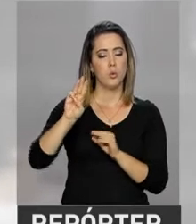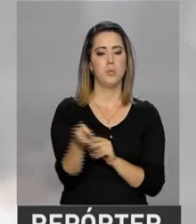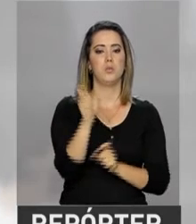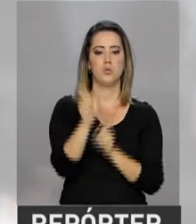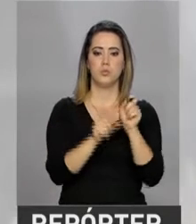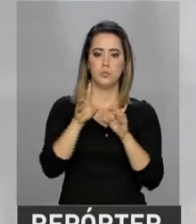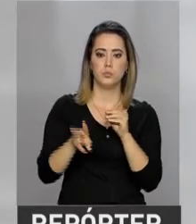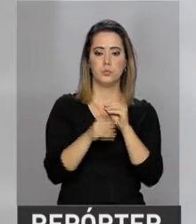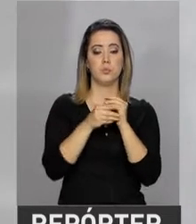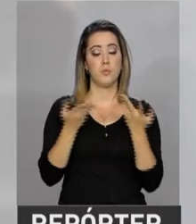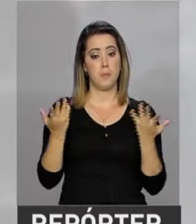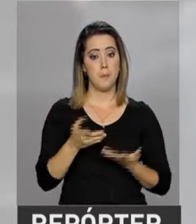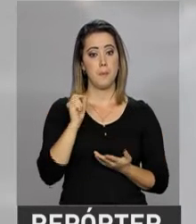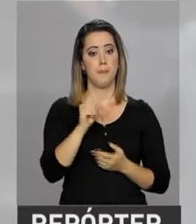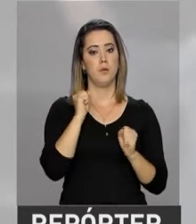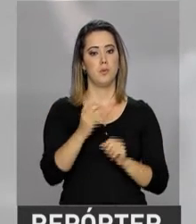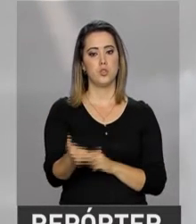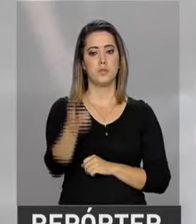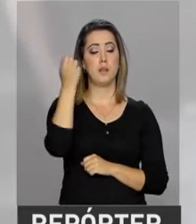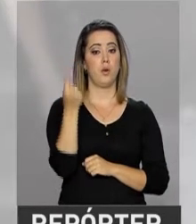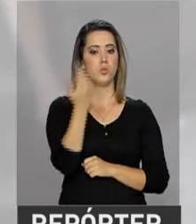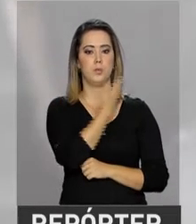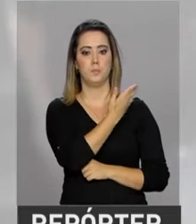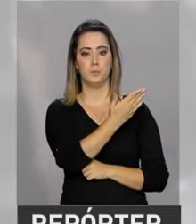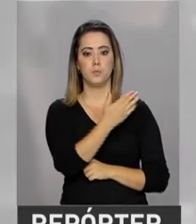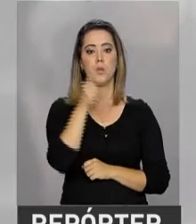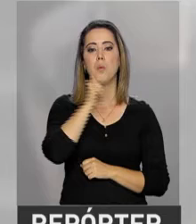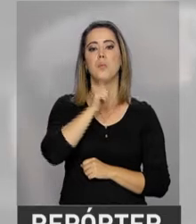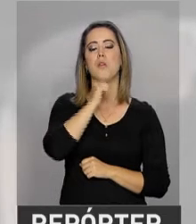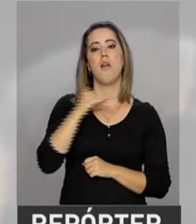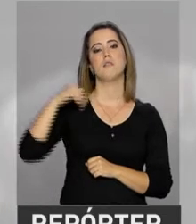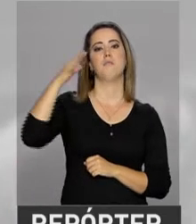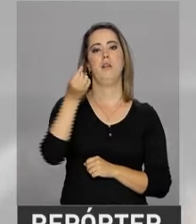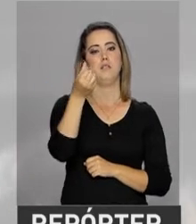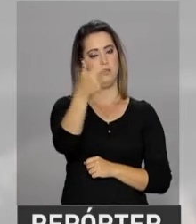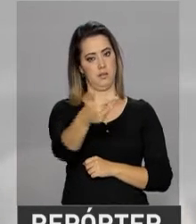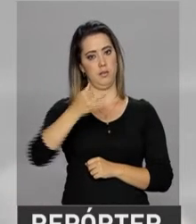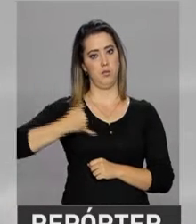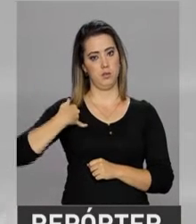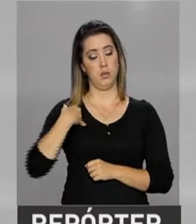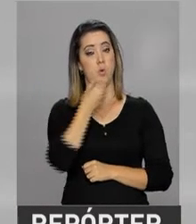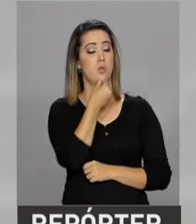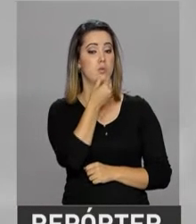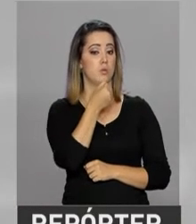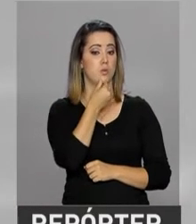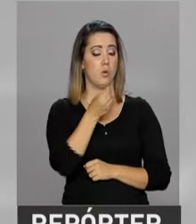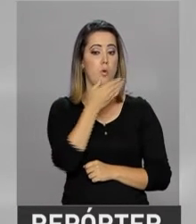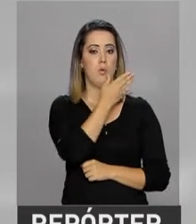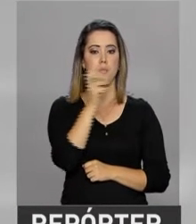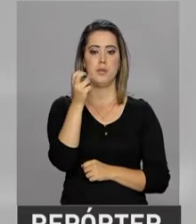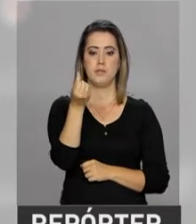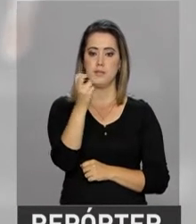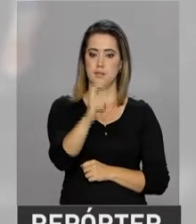medida provisória com isso podem sacar o pis pasep mulheres a partir de 62 anos e homens a partir de 65